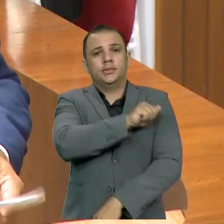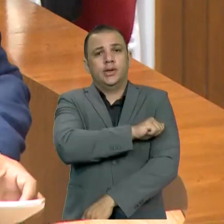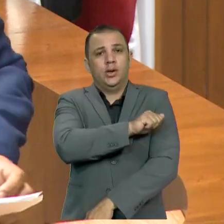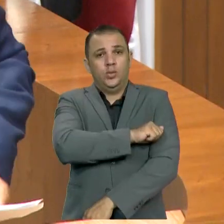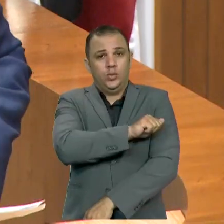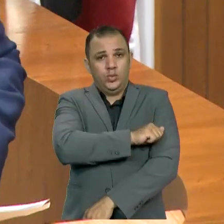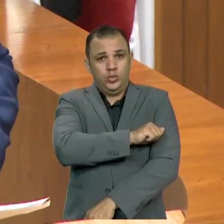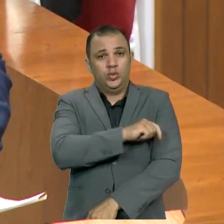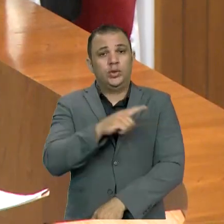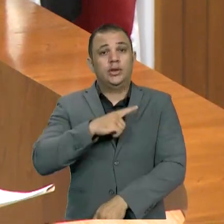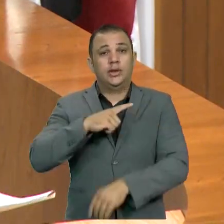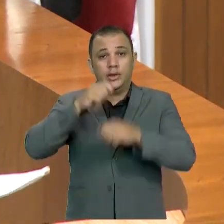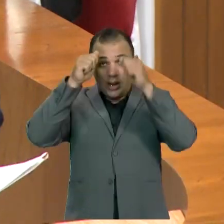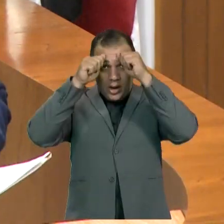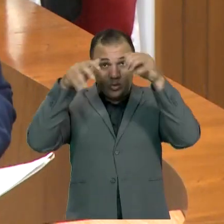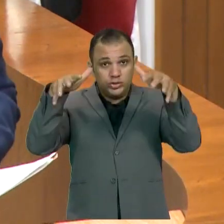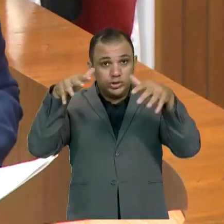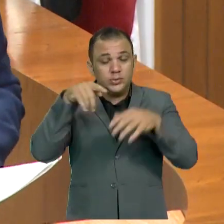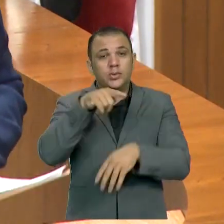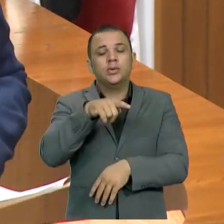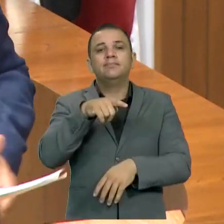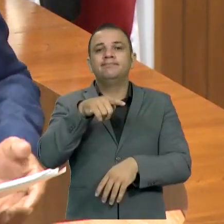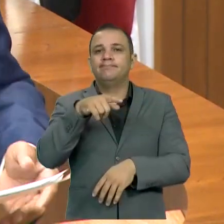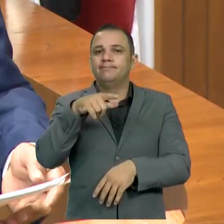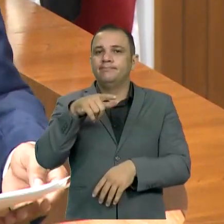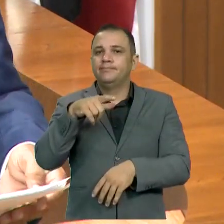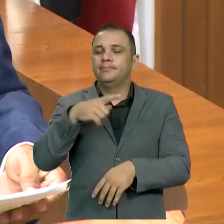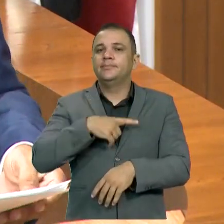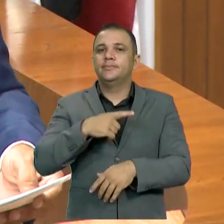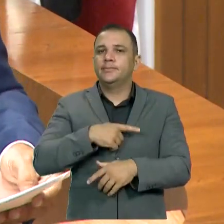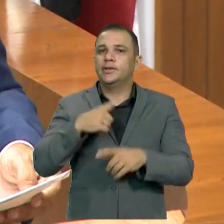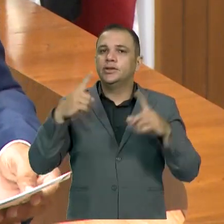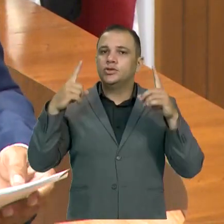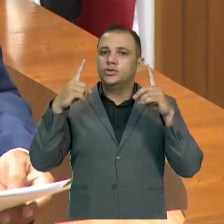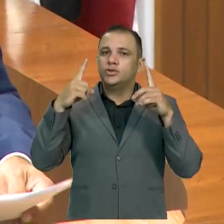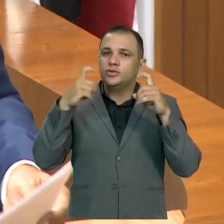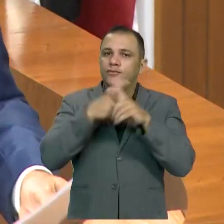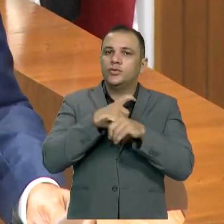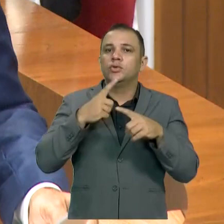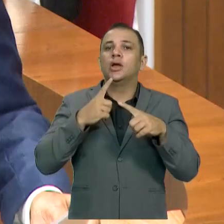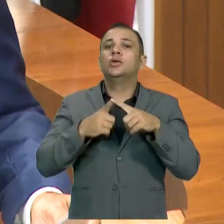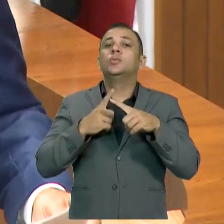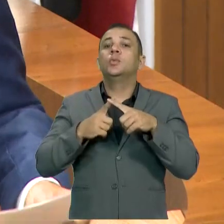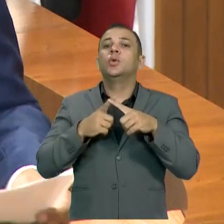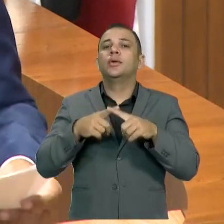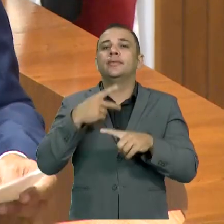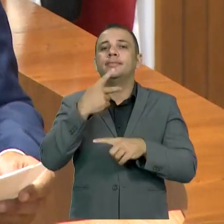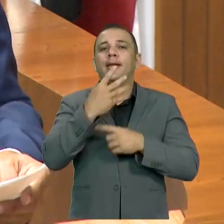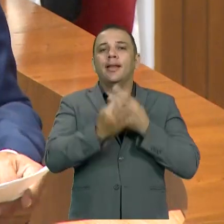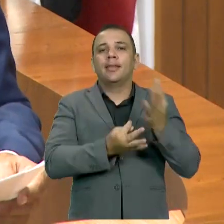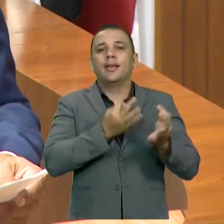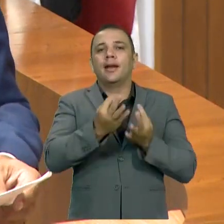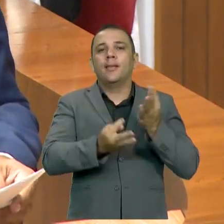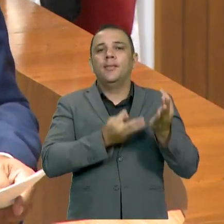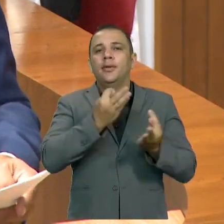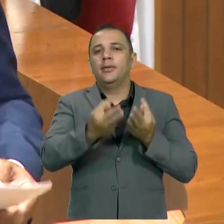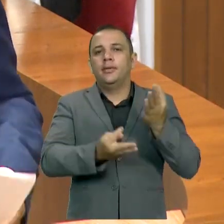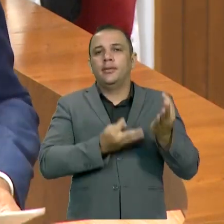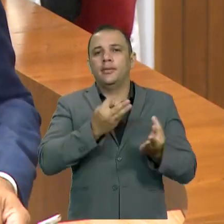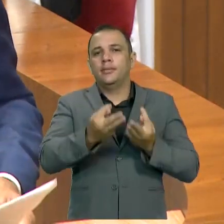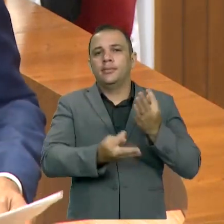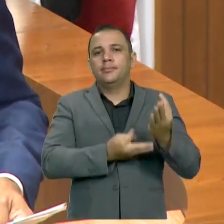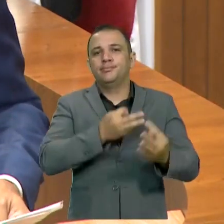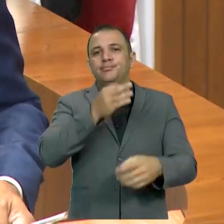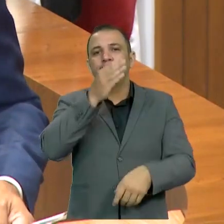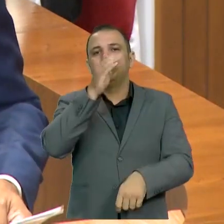com autismo, que têm enfrentado suspensão das terapias para os seus filhos devido a problemas do plano de saúde.